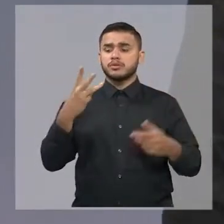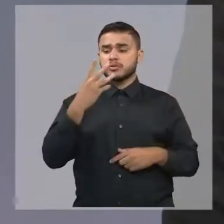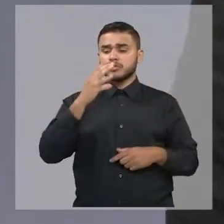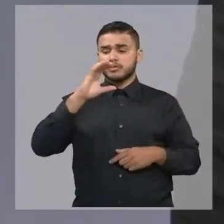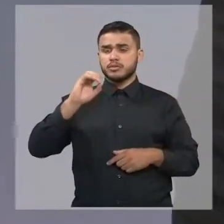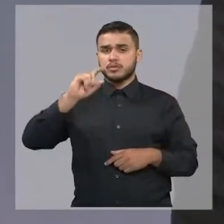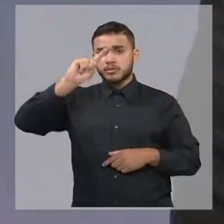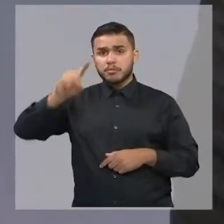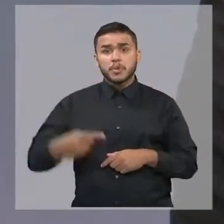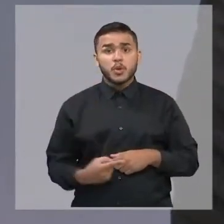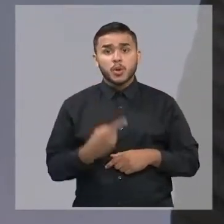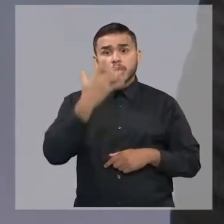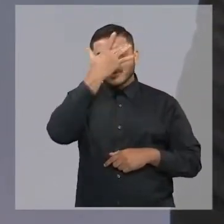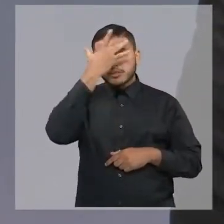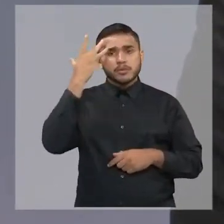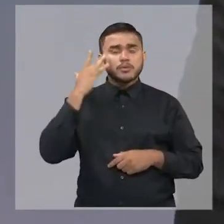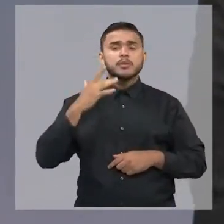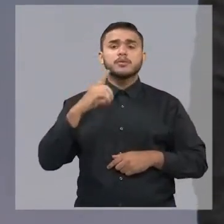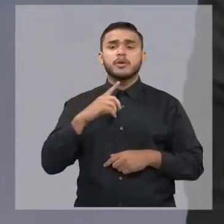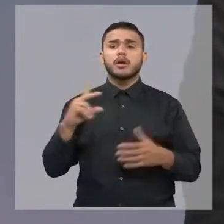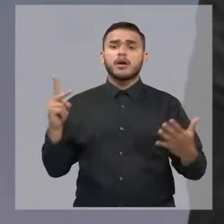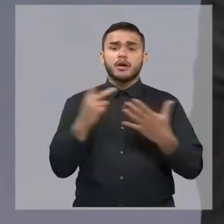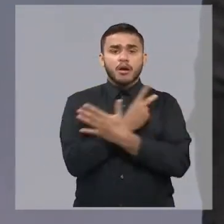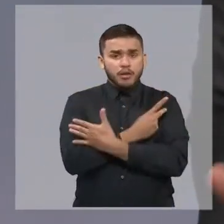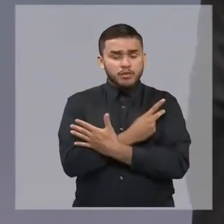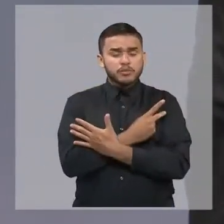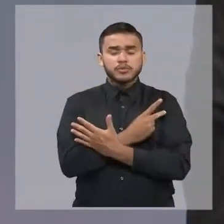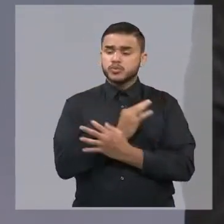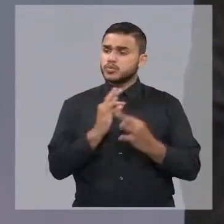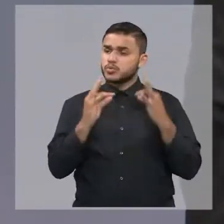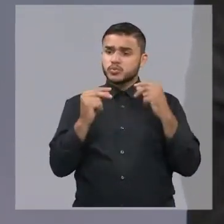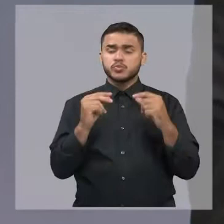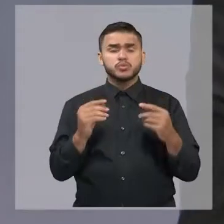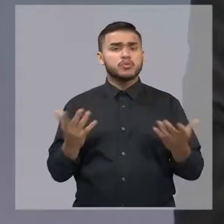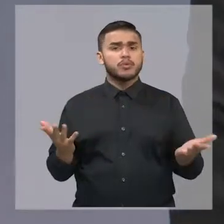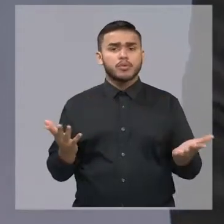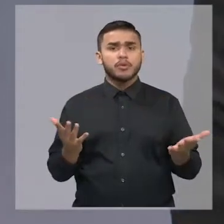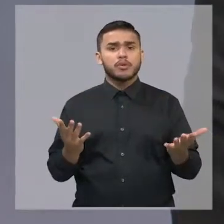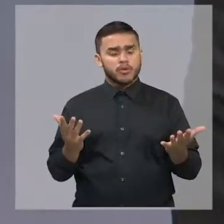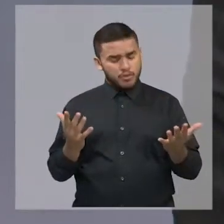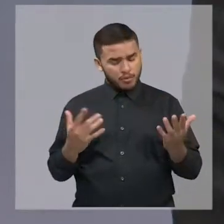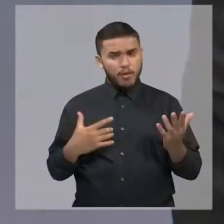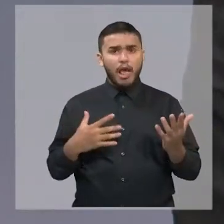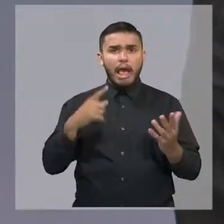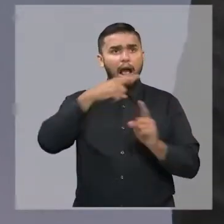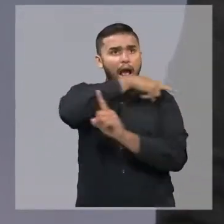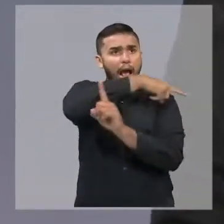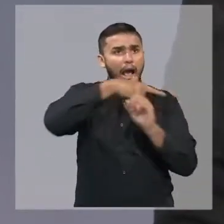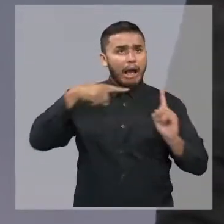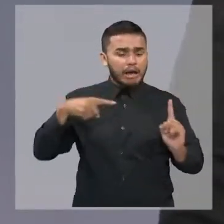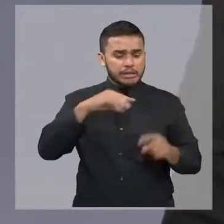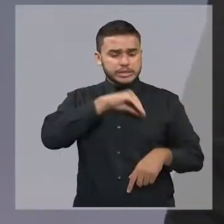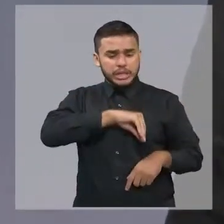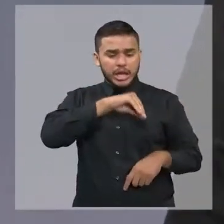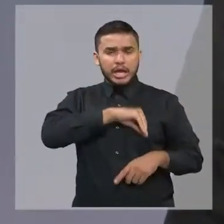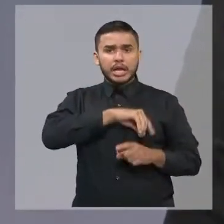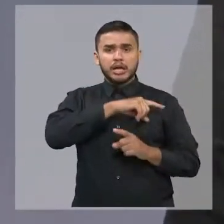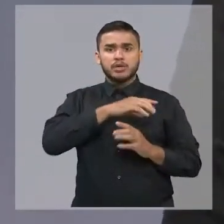milhões de pessoas que sofreram cortes gravíssimos, severos, que os